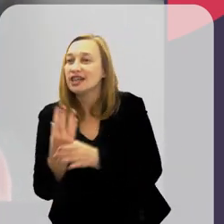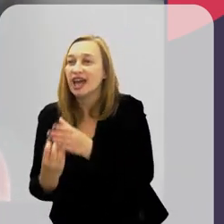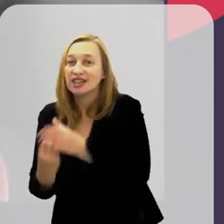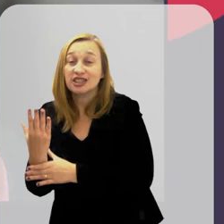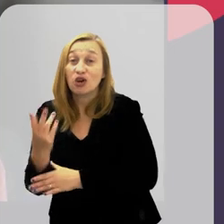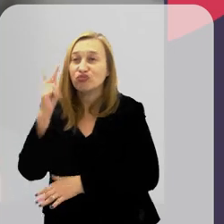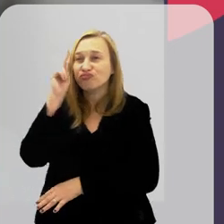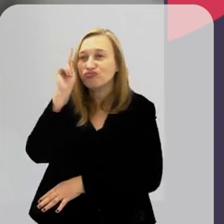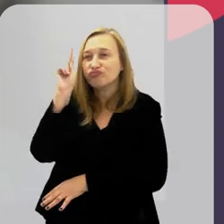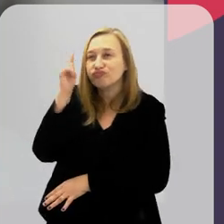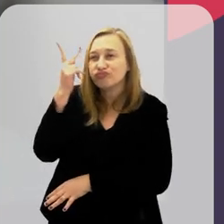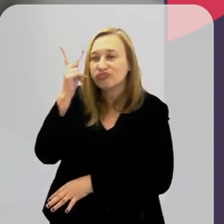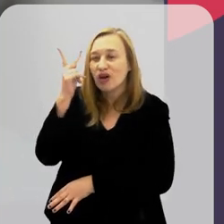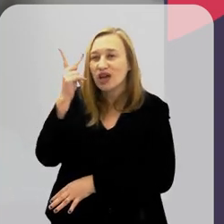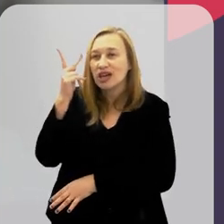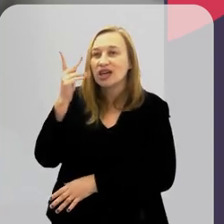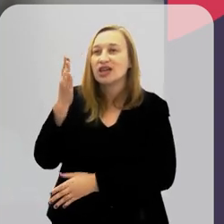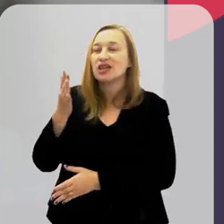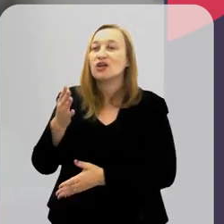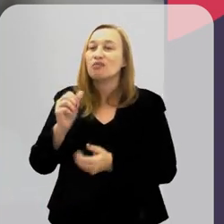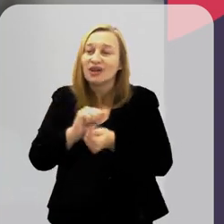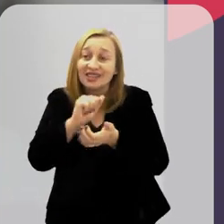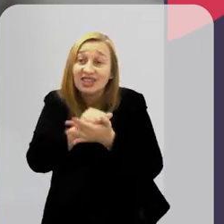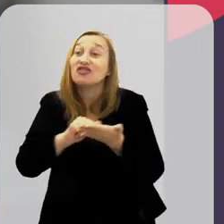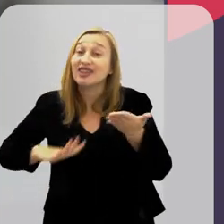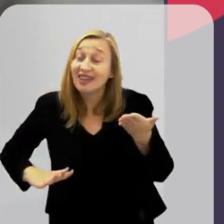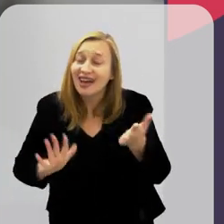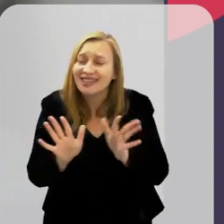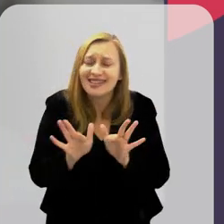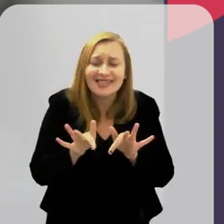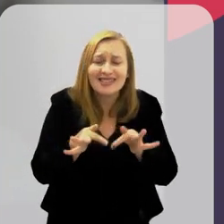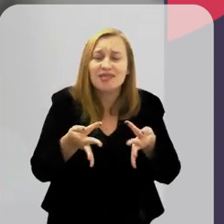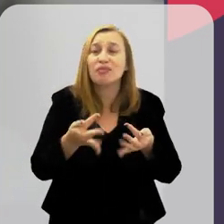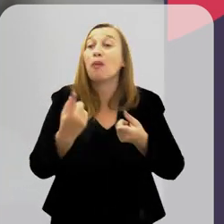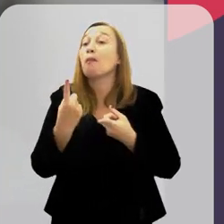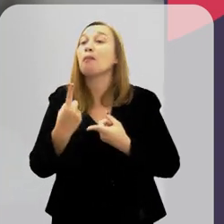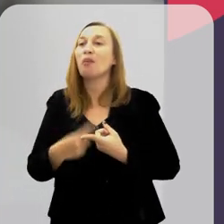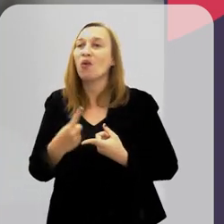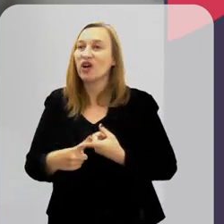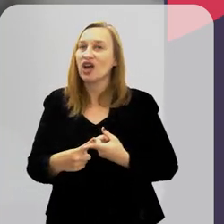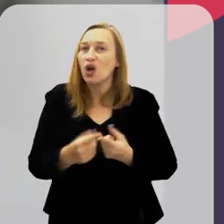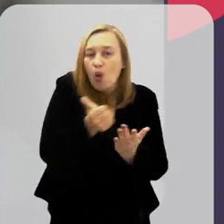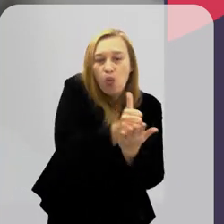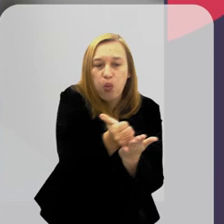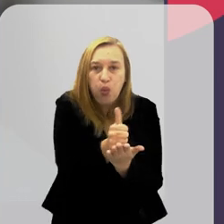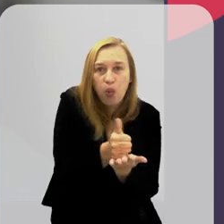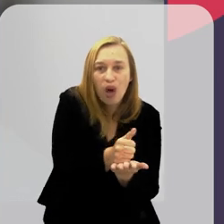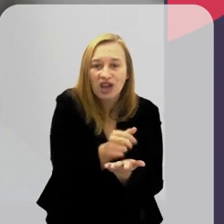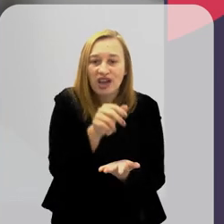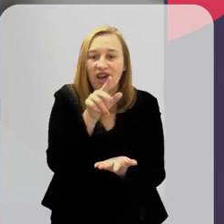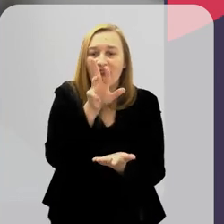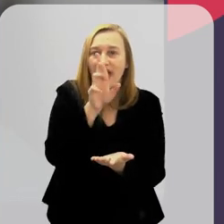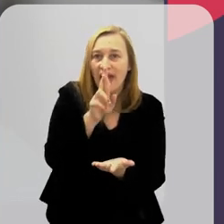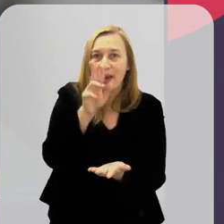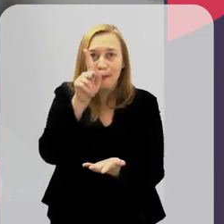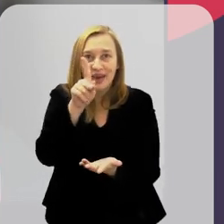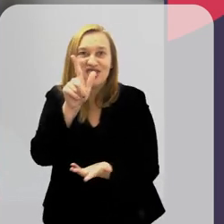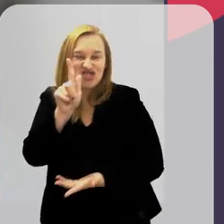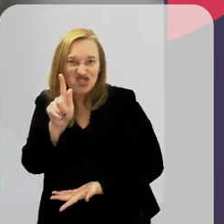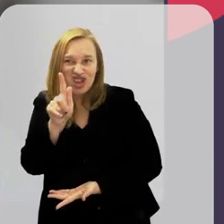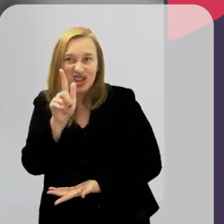gente teve essa criação de uma história e a gente pensou justamente como uma atividade sim, porque o jogo de